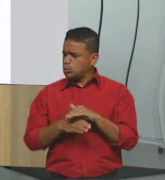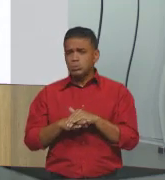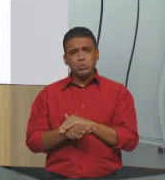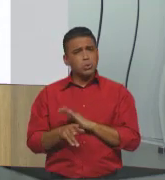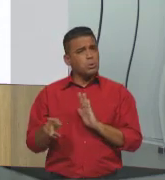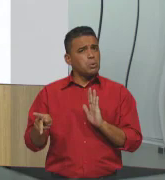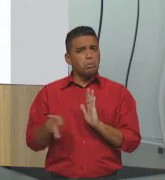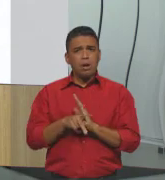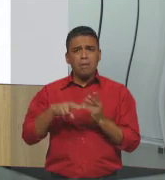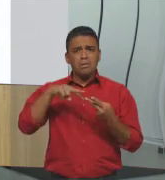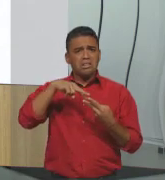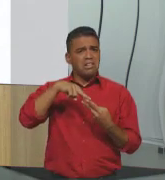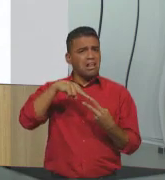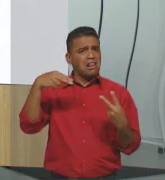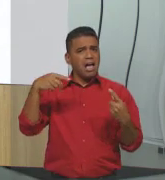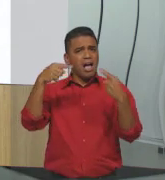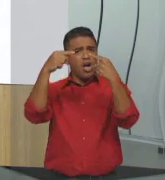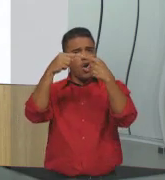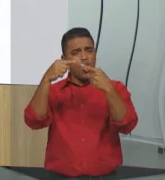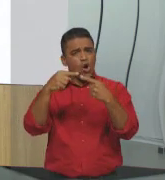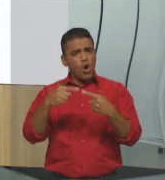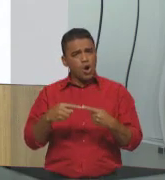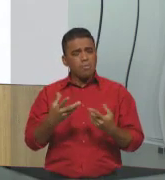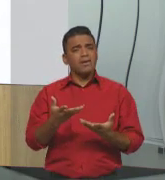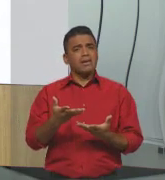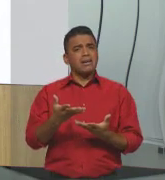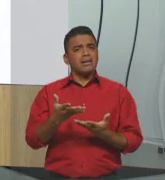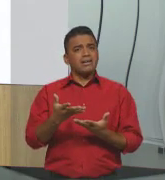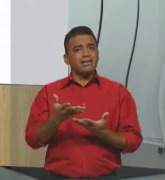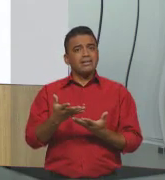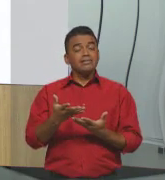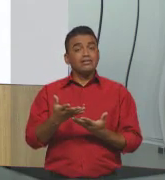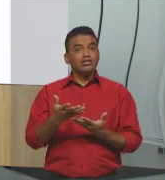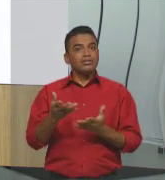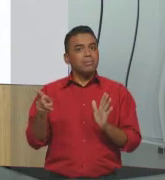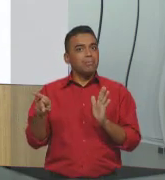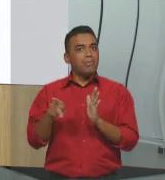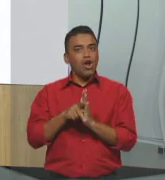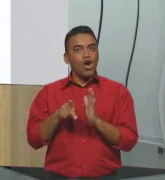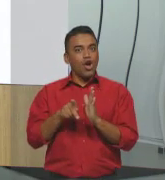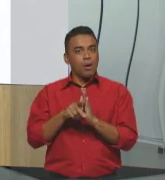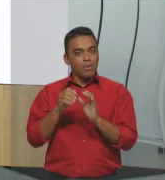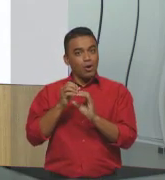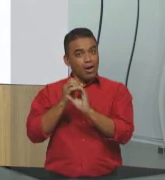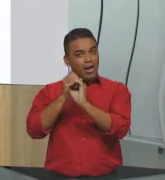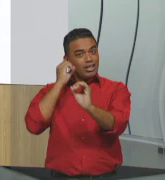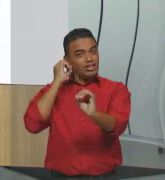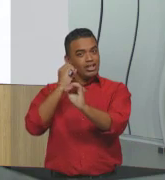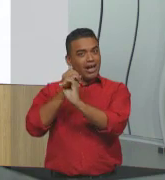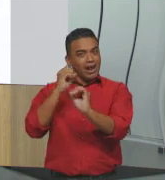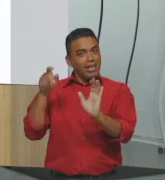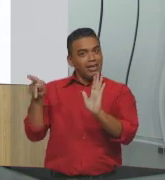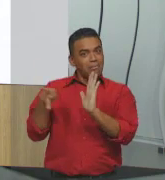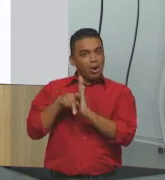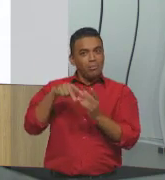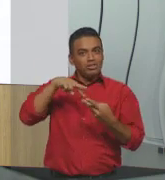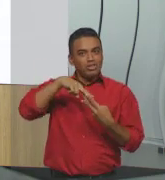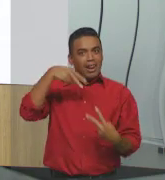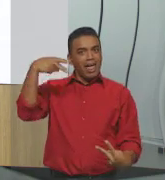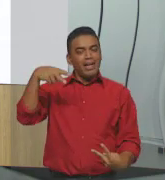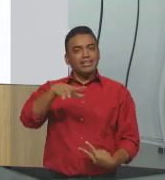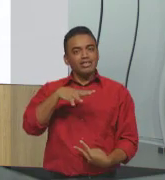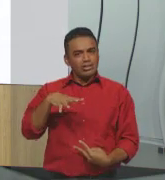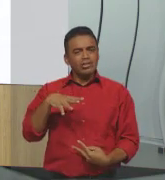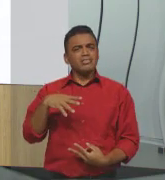DNA recombinante, que foi uma grande descoberta da engenharia genética e é muito útil para a nossa